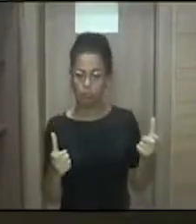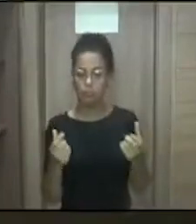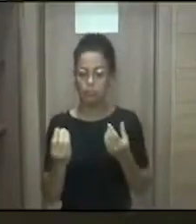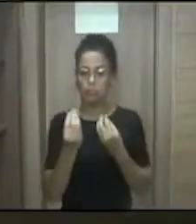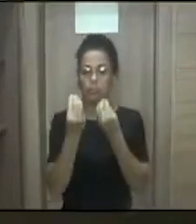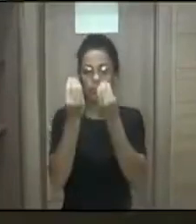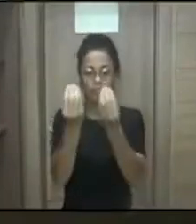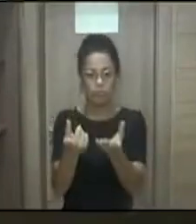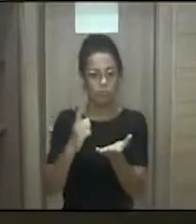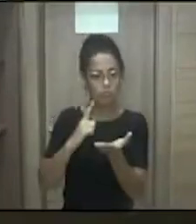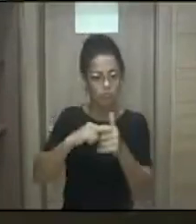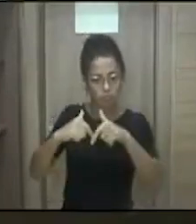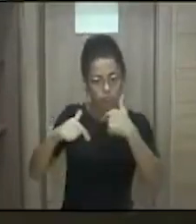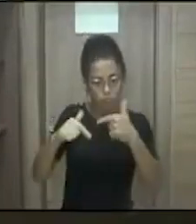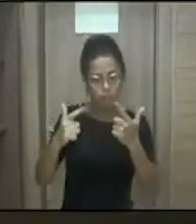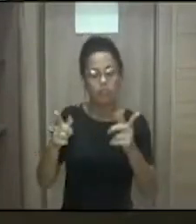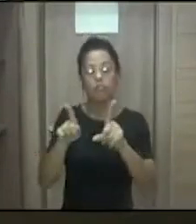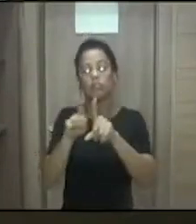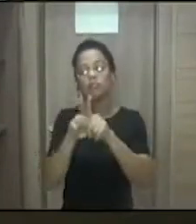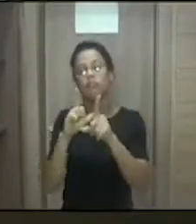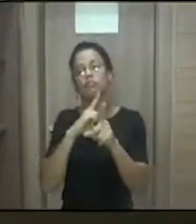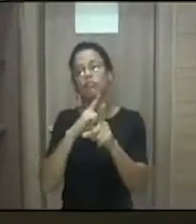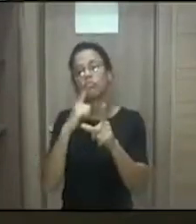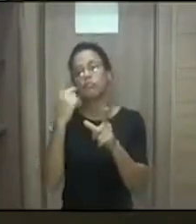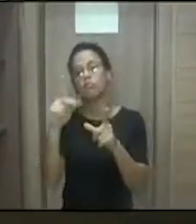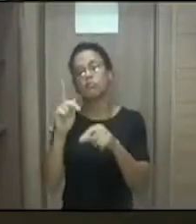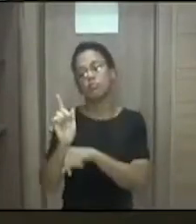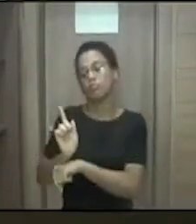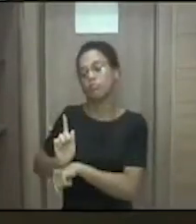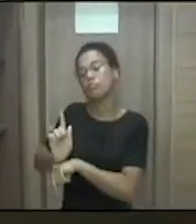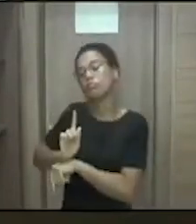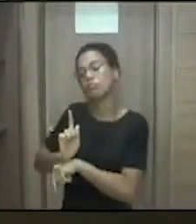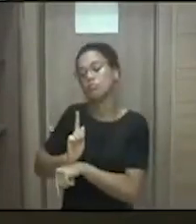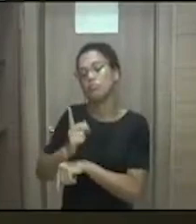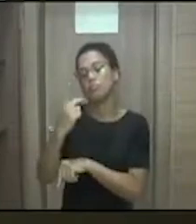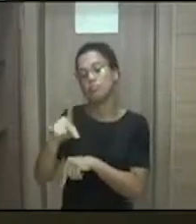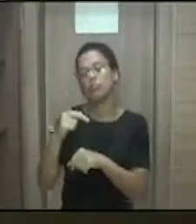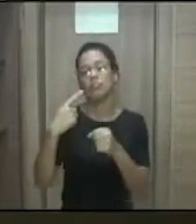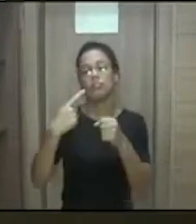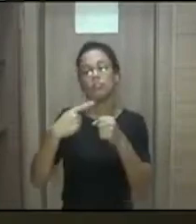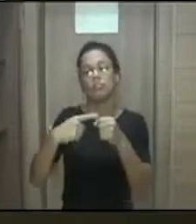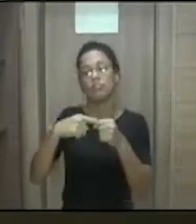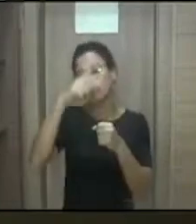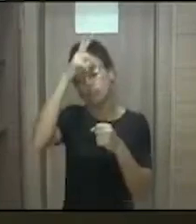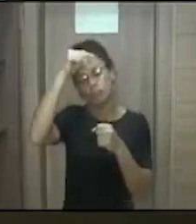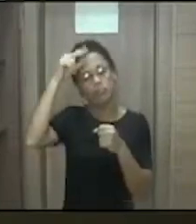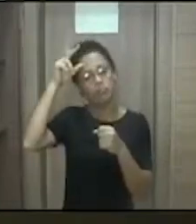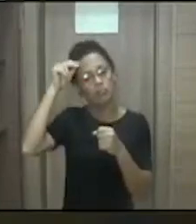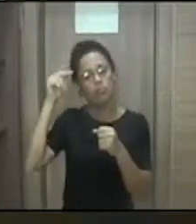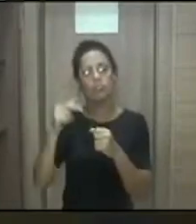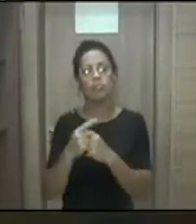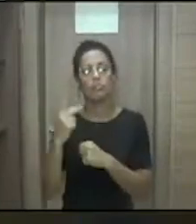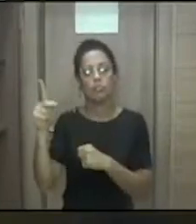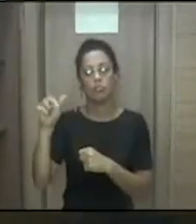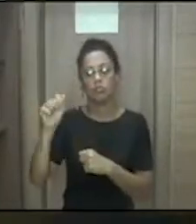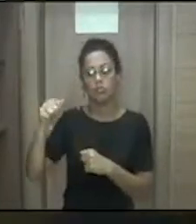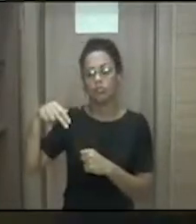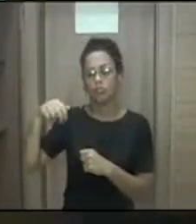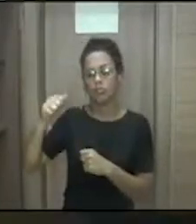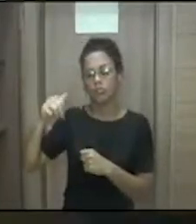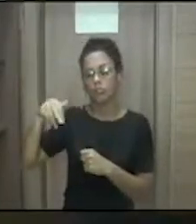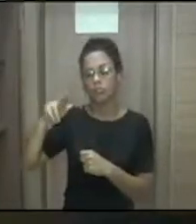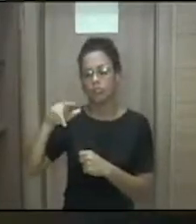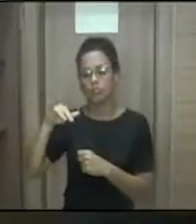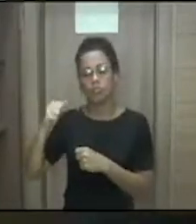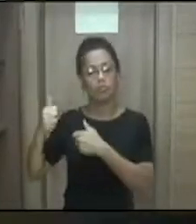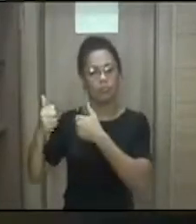oferta ainda está sobre a gestão municipal, mesmo que seja naquele formato que Ana Maria